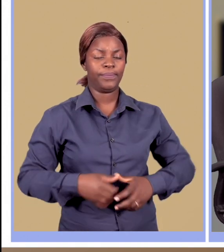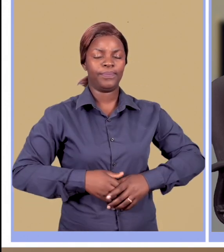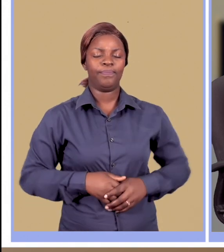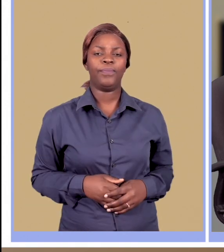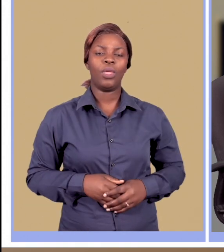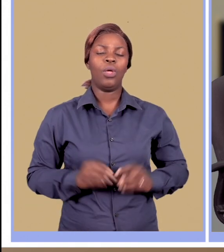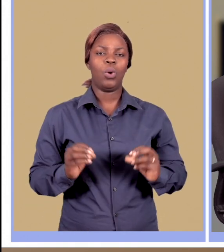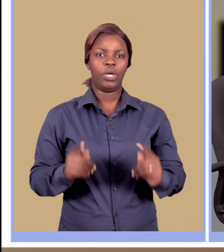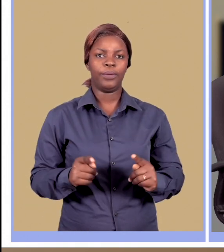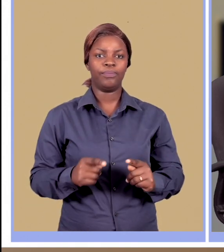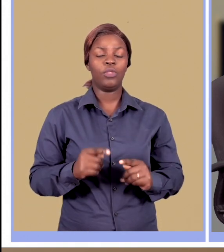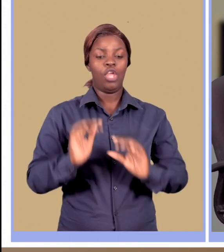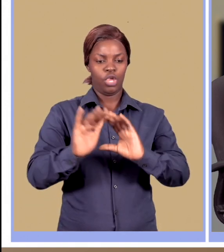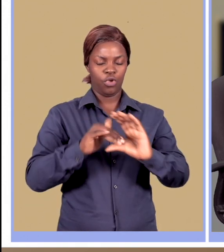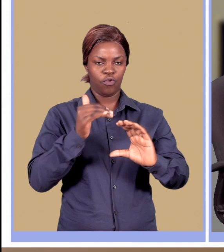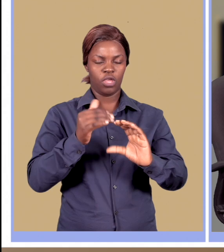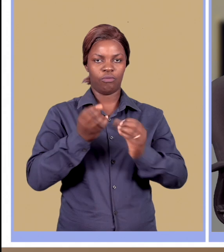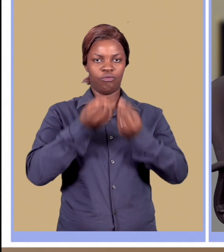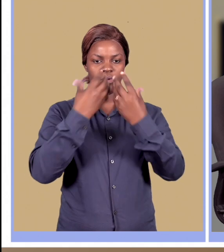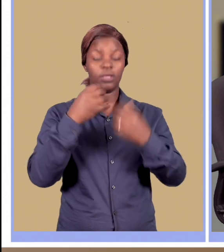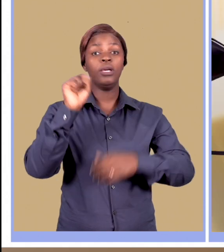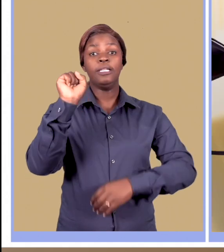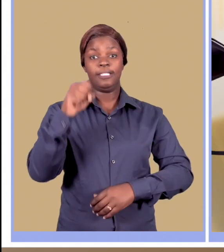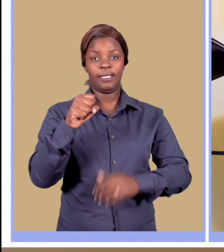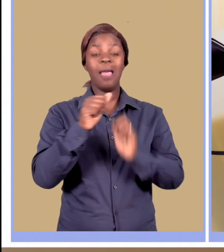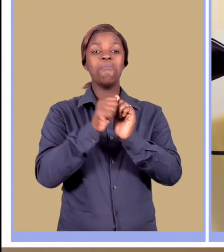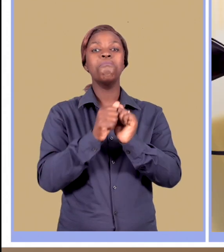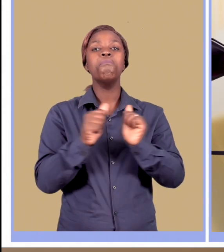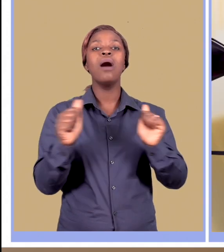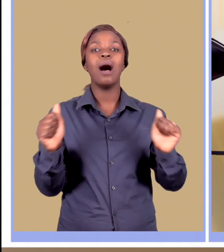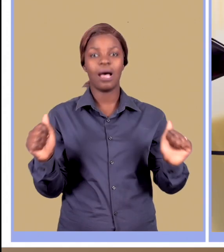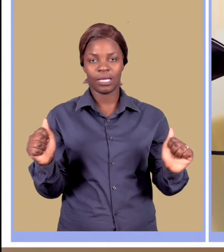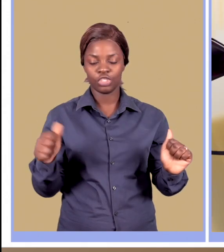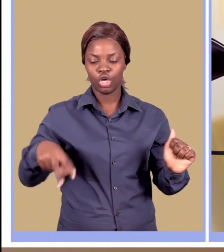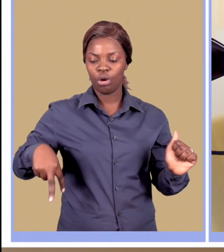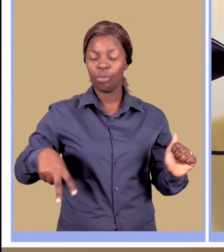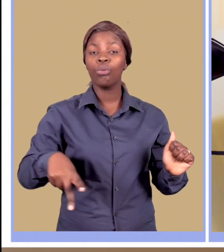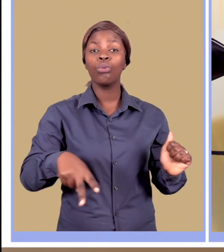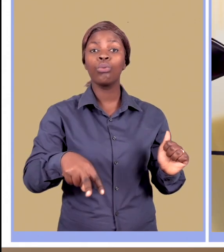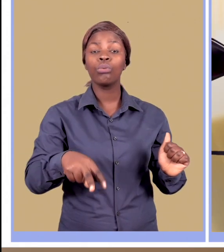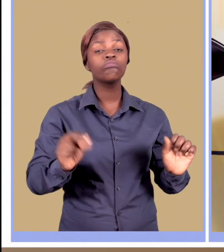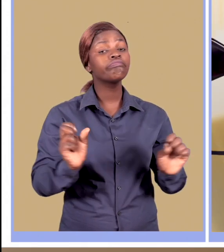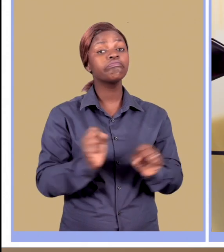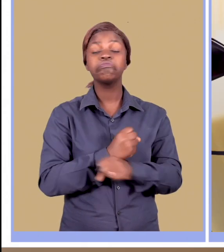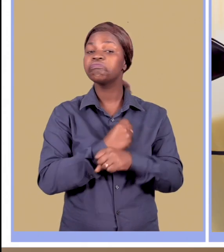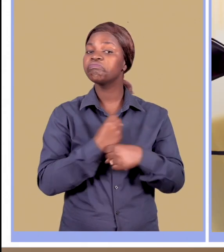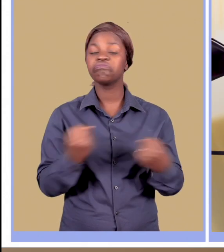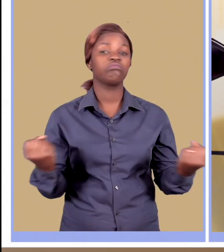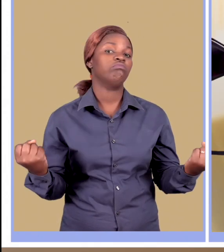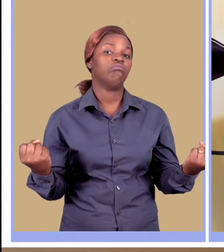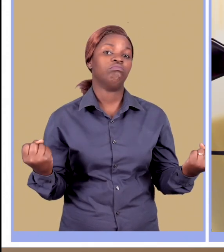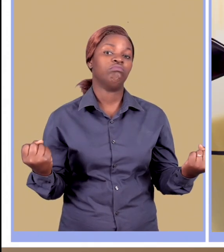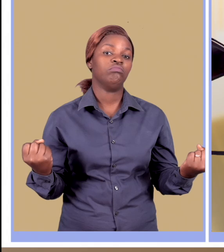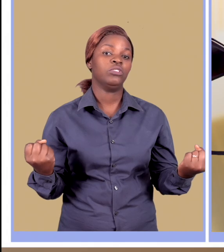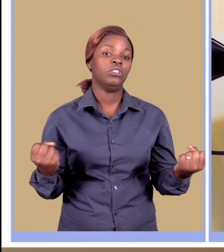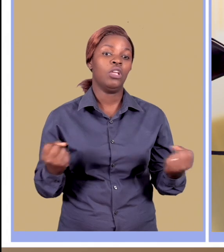se os outros conseguem ter acesso à informação, elas, por causa da sua dificuldade de mobilidade, são